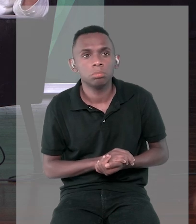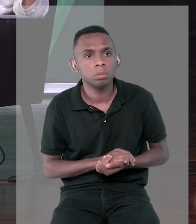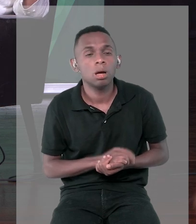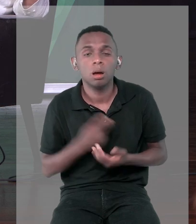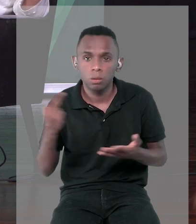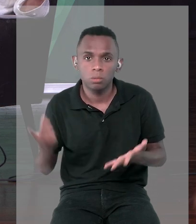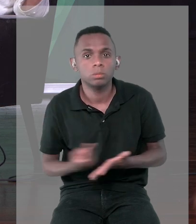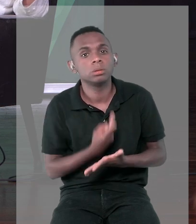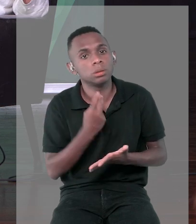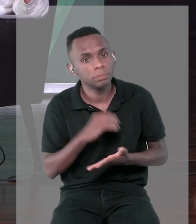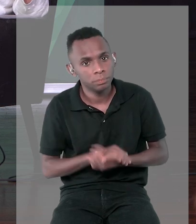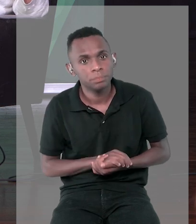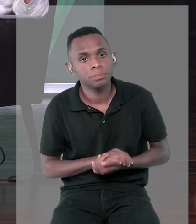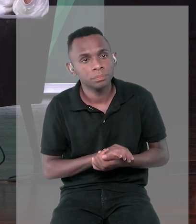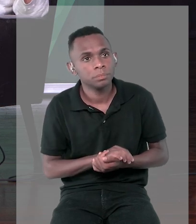coisa acontece.